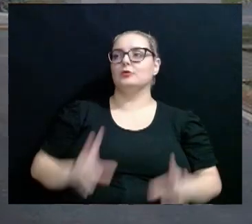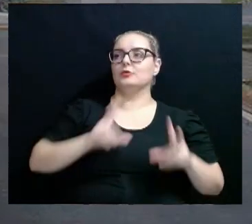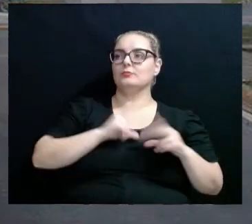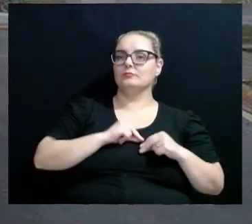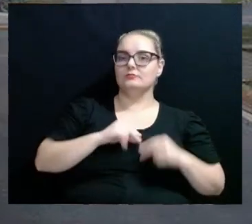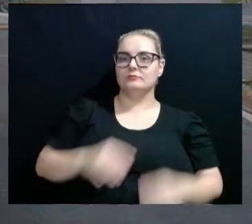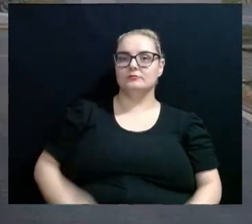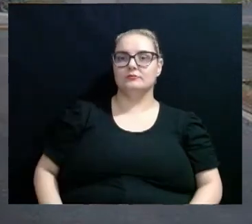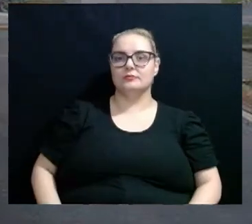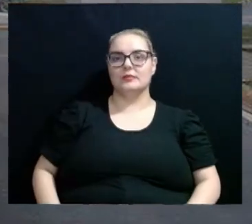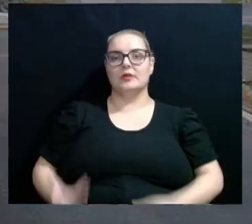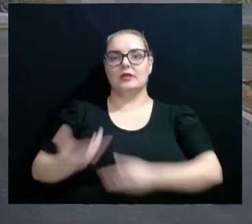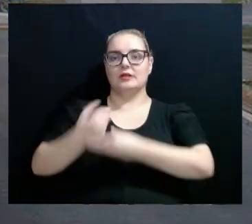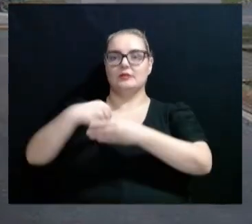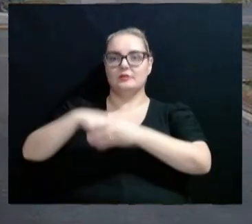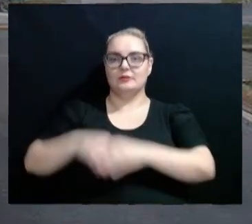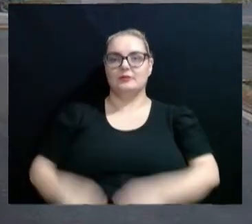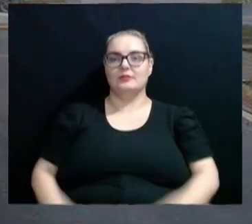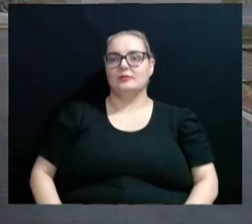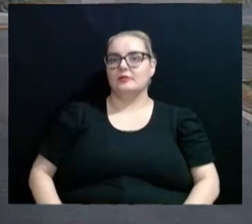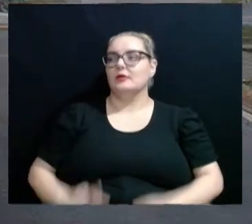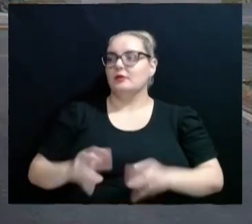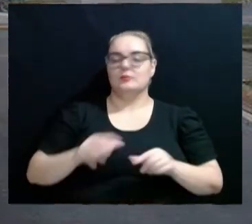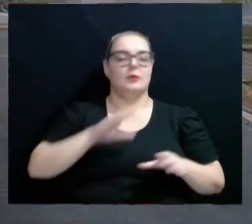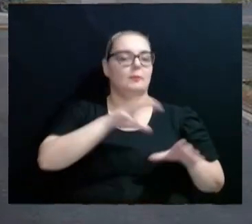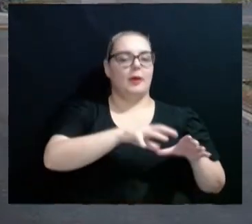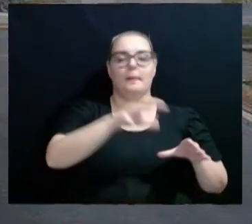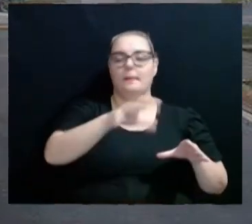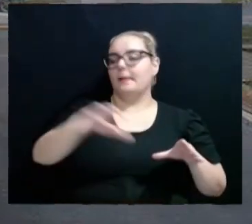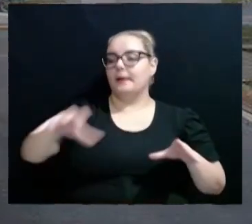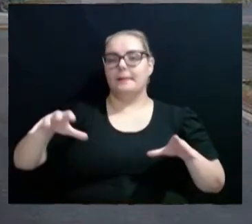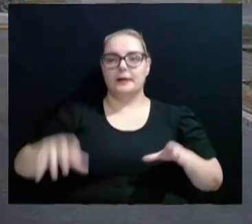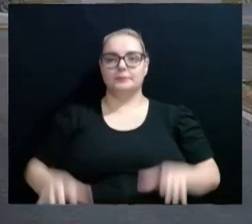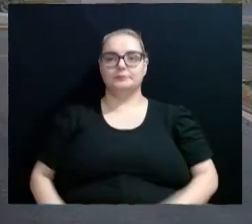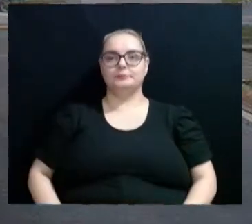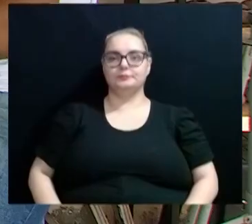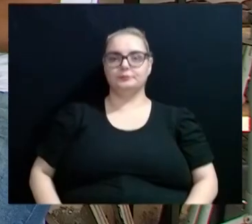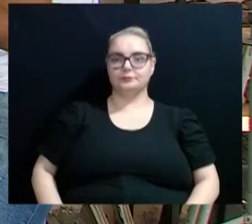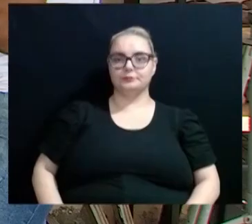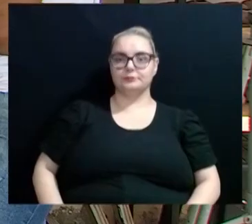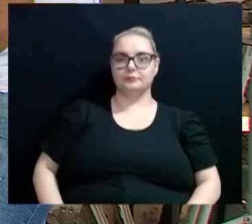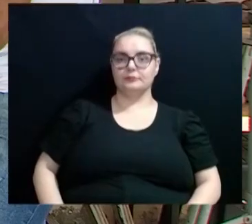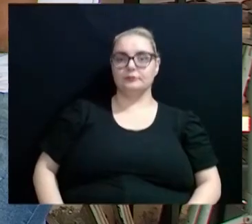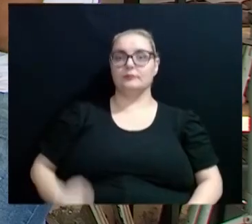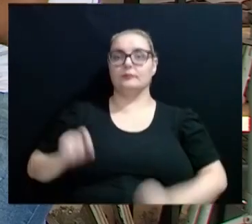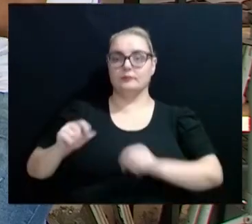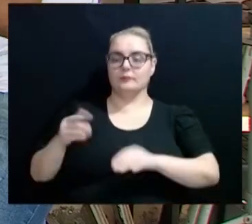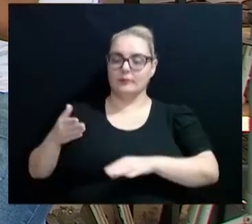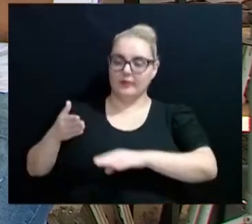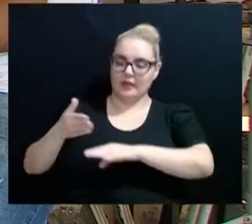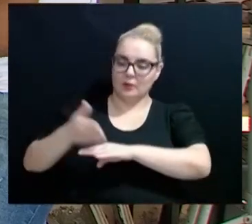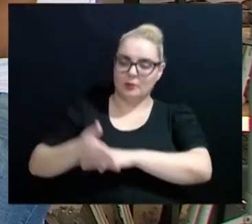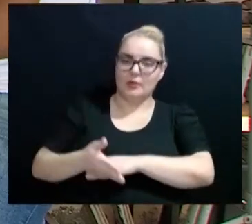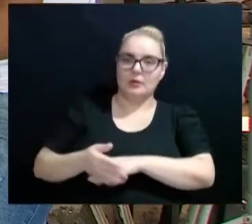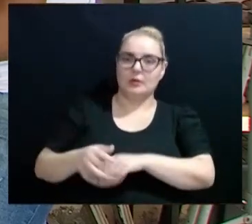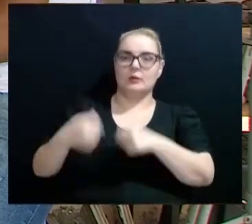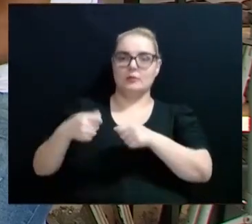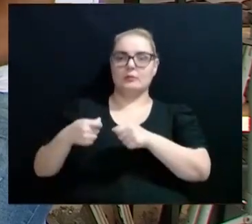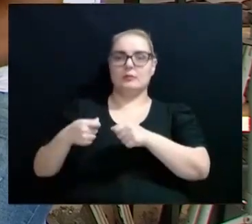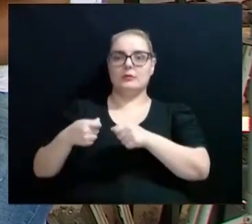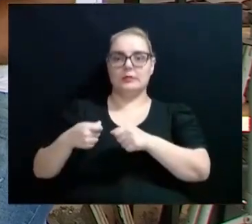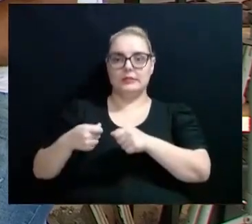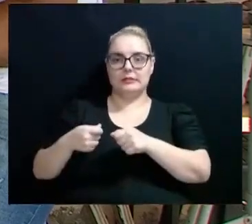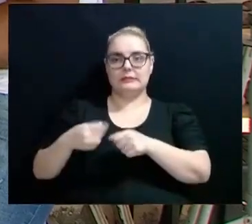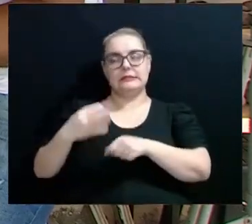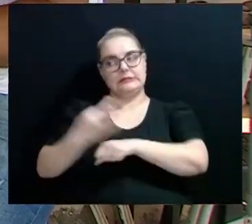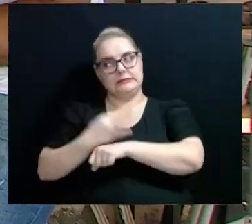depois do Portal de Paulínia. O que você já fez para o cinema? Meu Deus. Dentro da área da arte, eu passei por todos os departamentos.